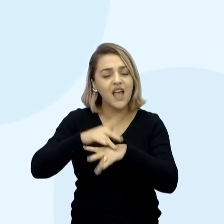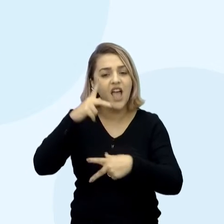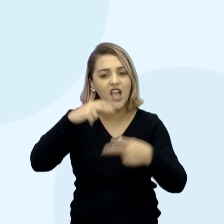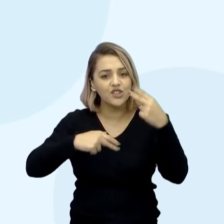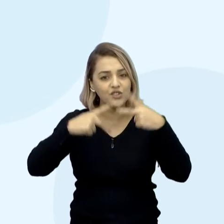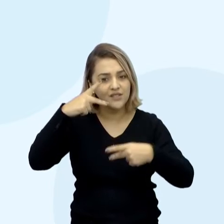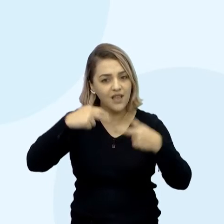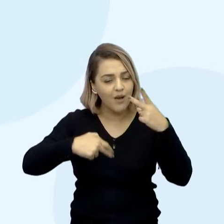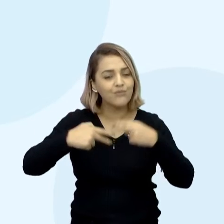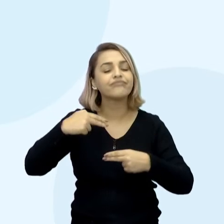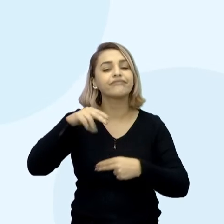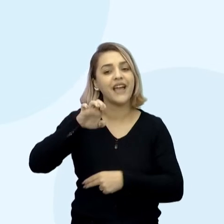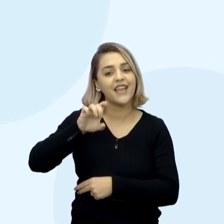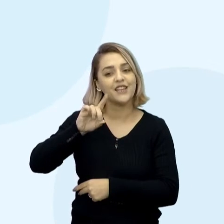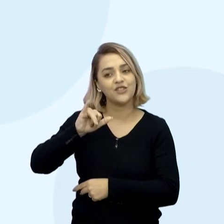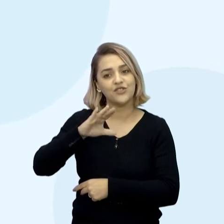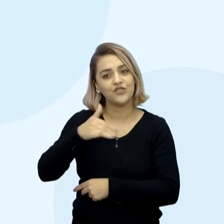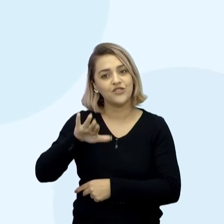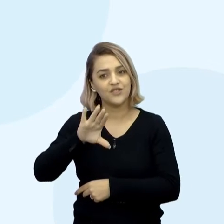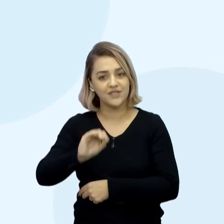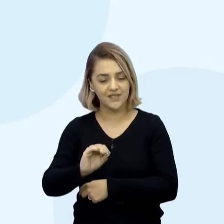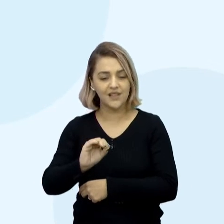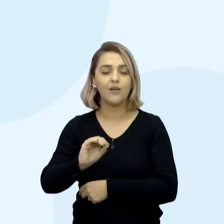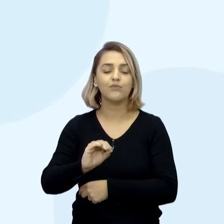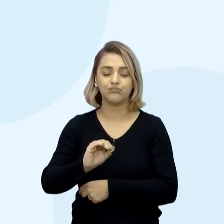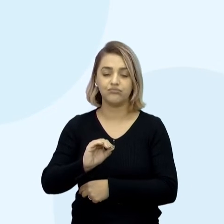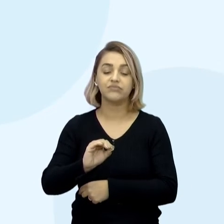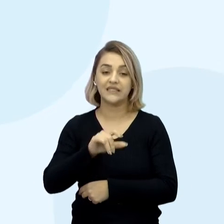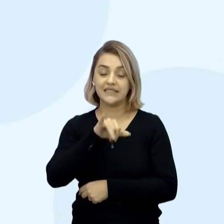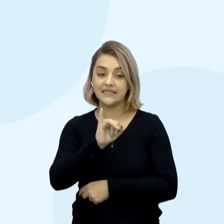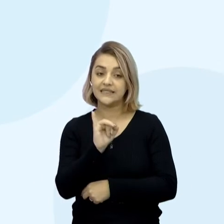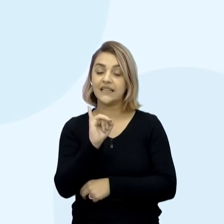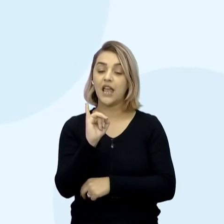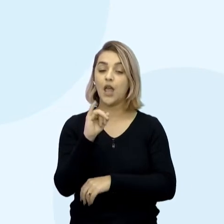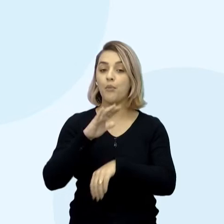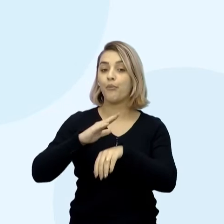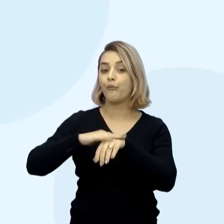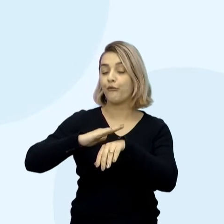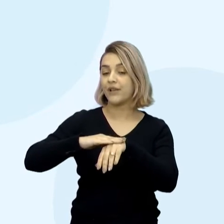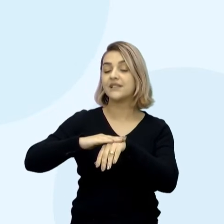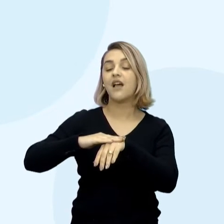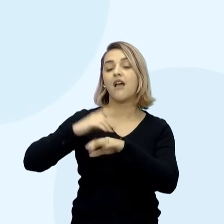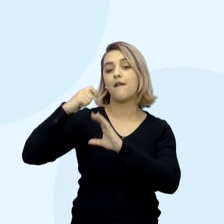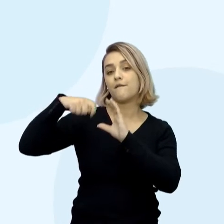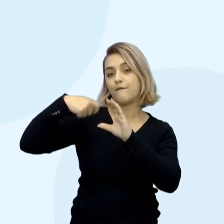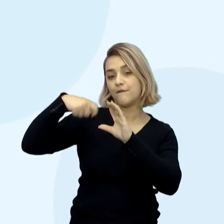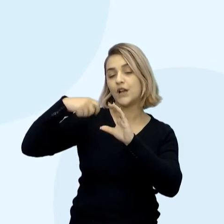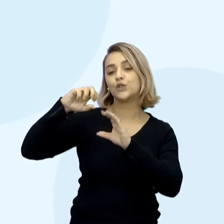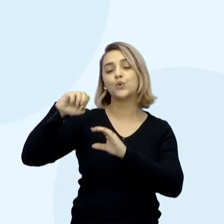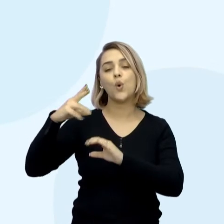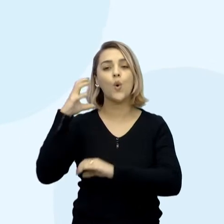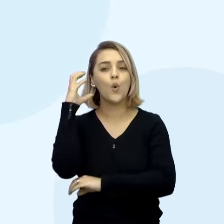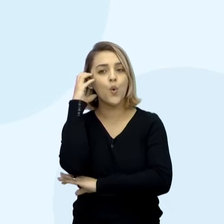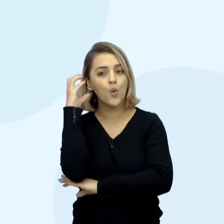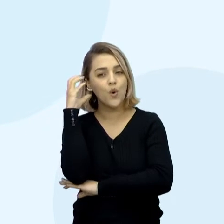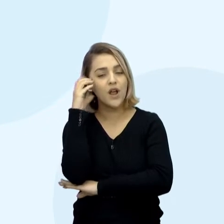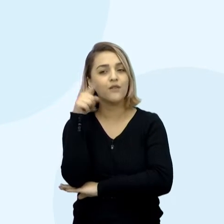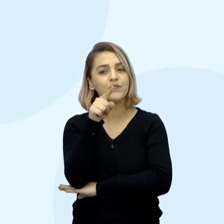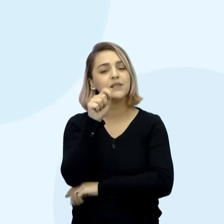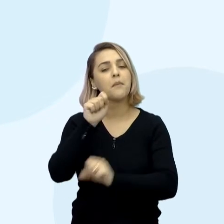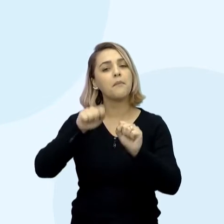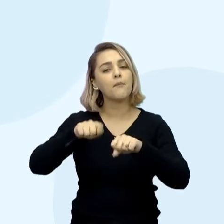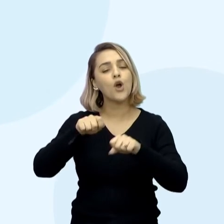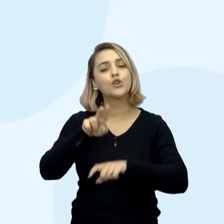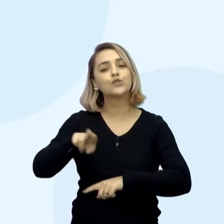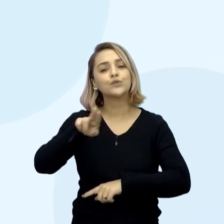acabou, né? Então, se a entrevista for em formato de vídeo ou áudio, vocês podem usar alguma plataforma ou aplicativo gratuito